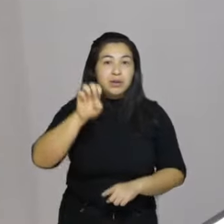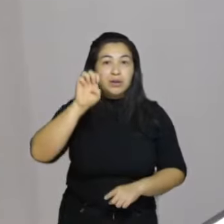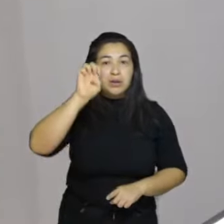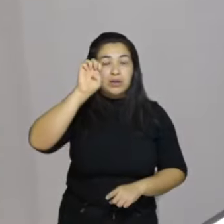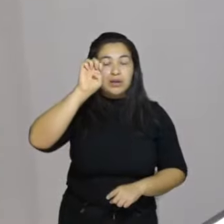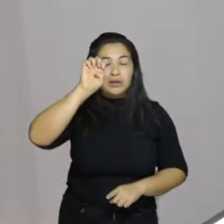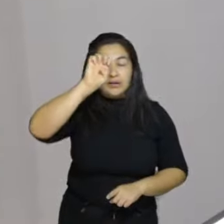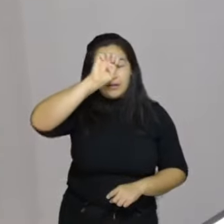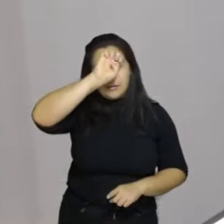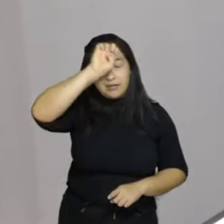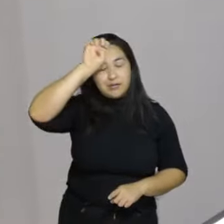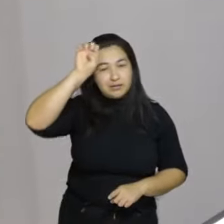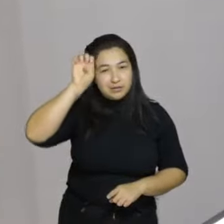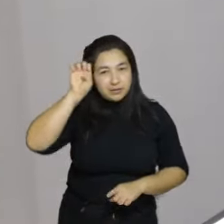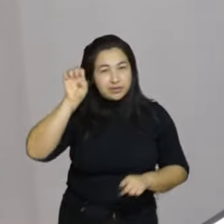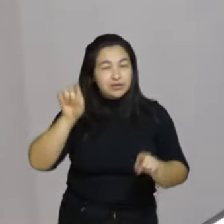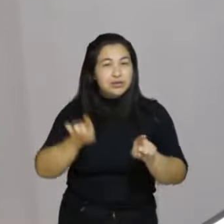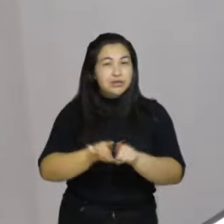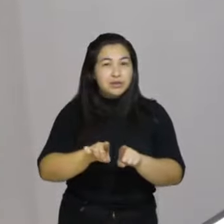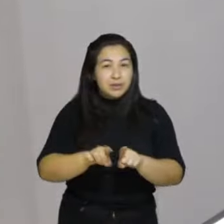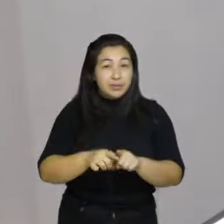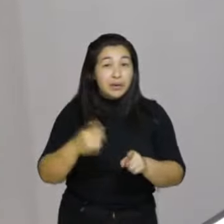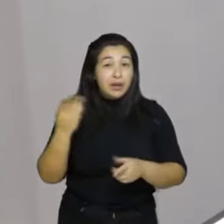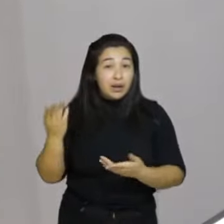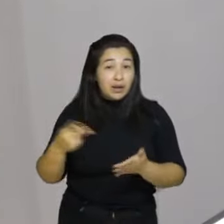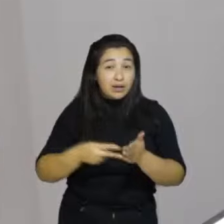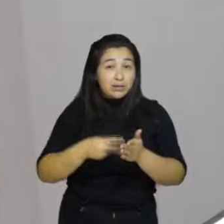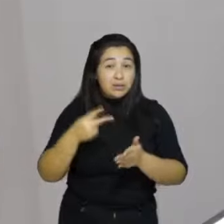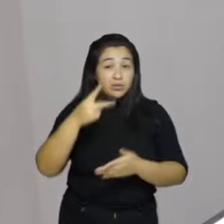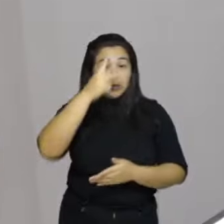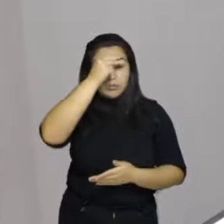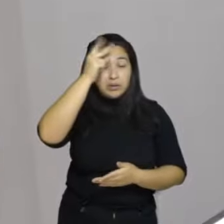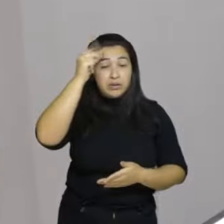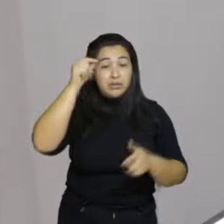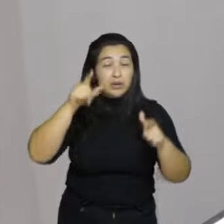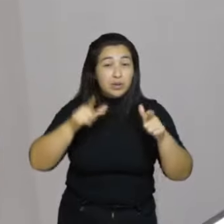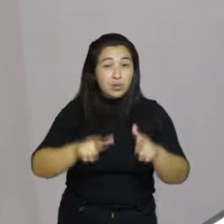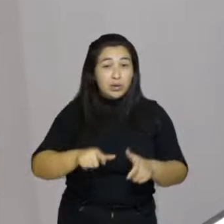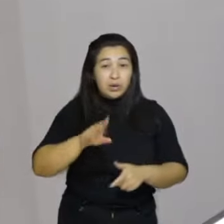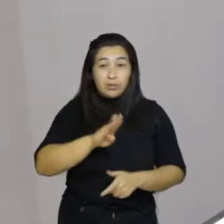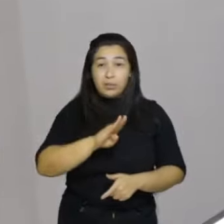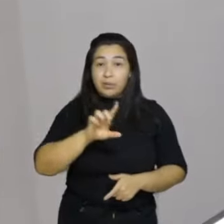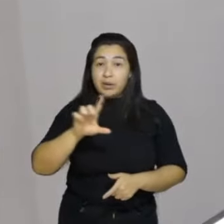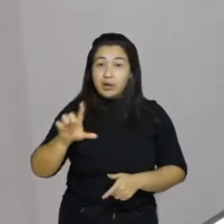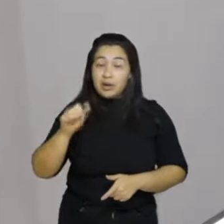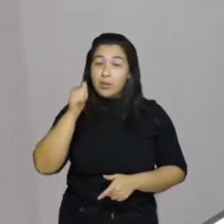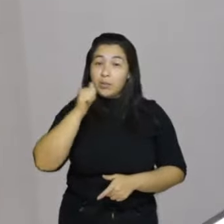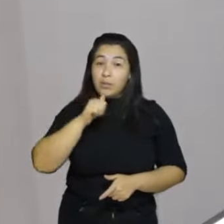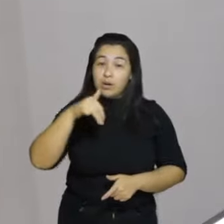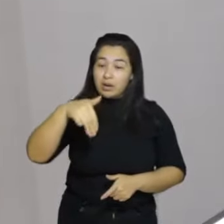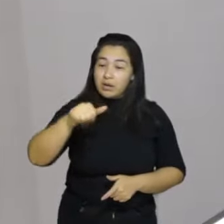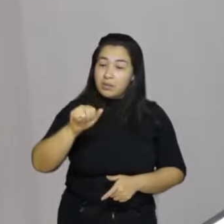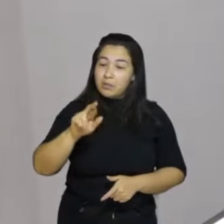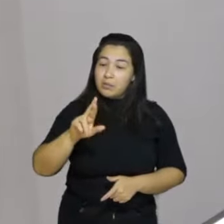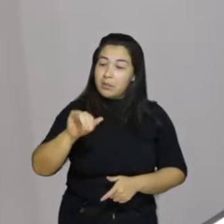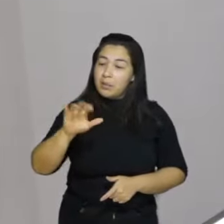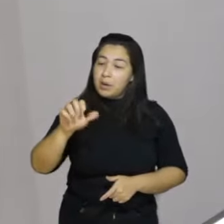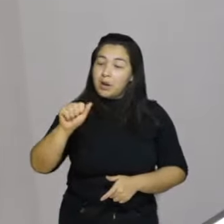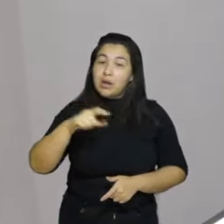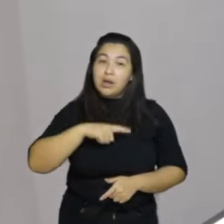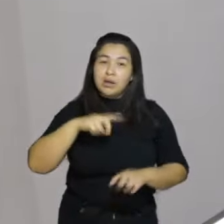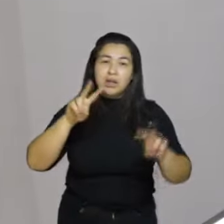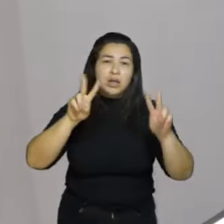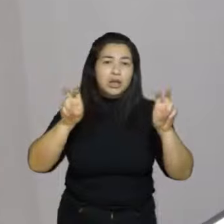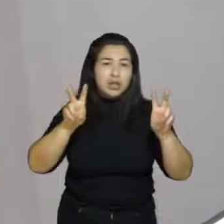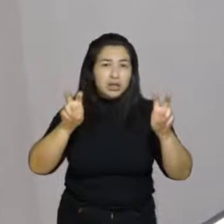e também a vice-prefeita da cidade de Blumenau a vice-prefeita Maria onde tratamos dos temas do Hospital Santa